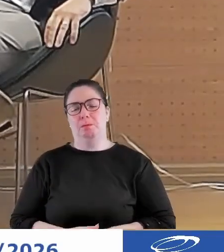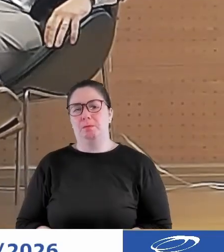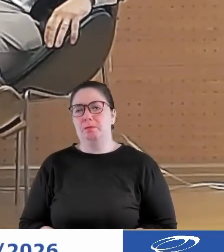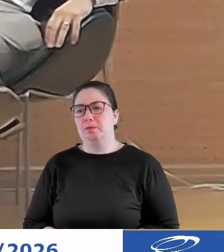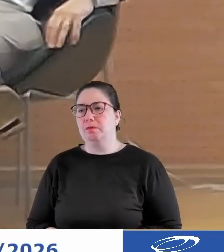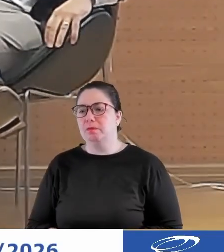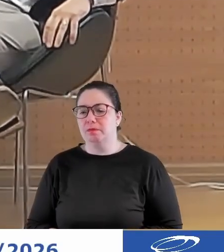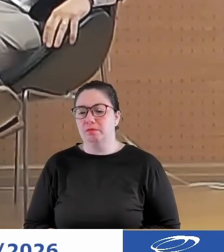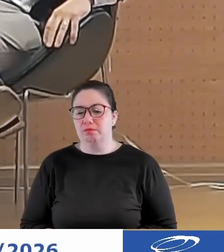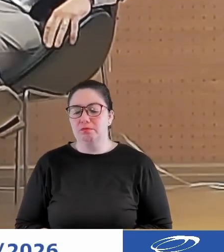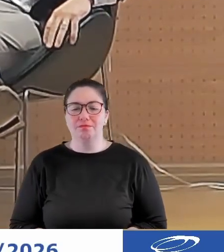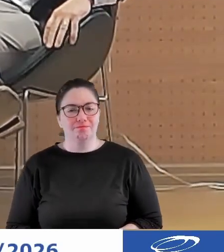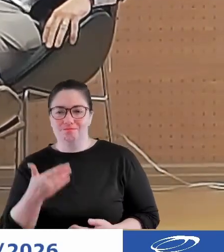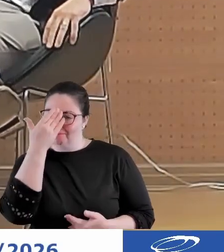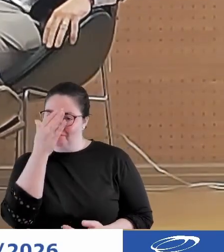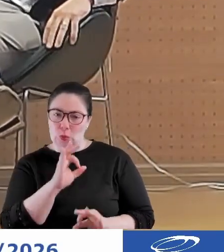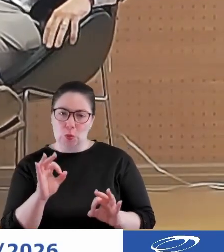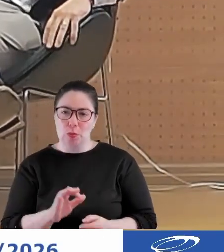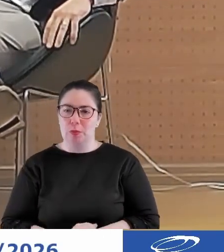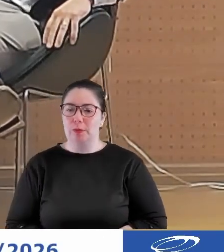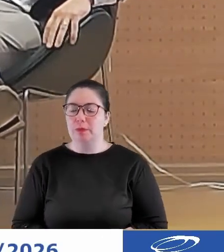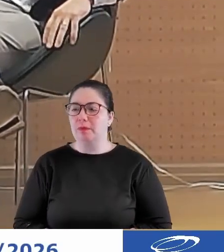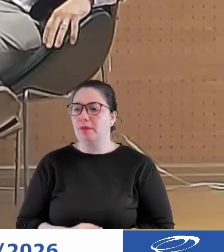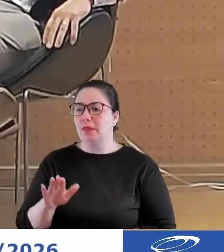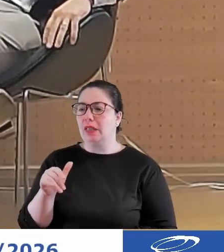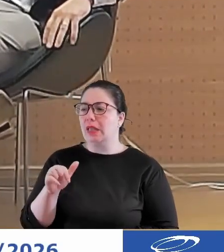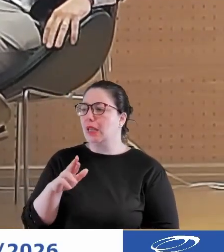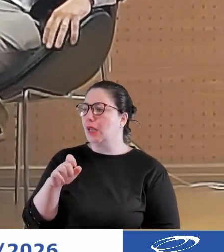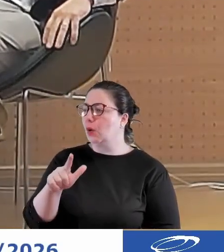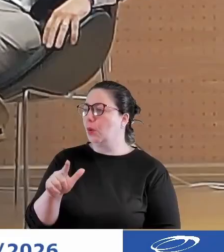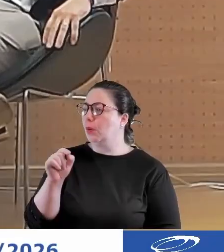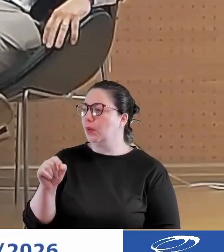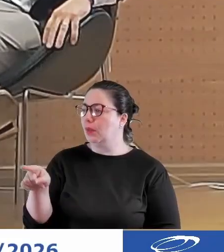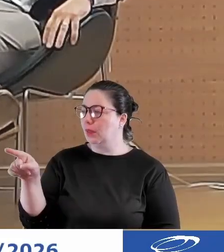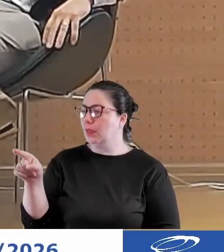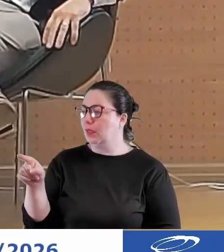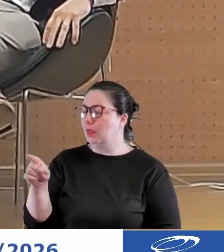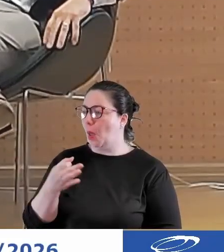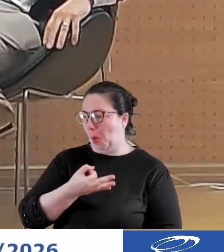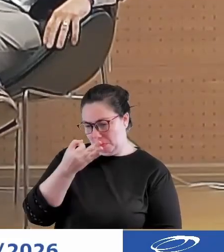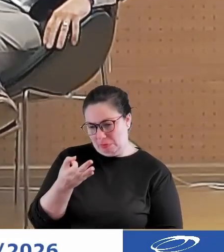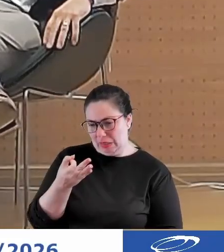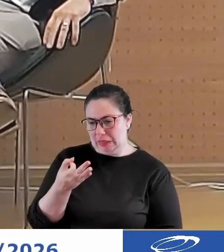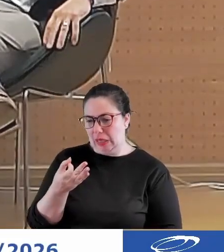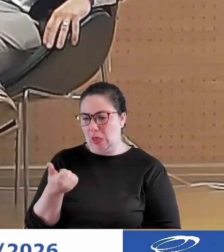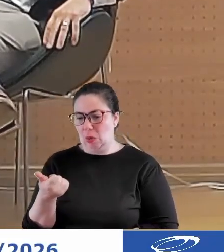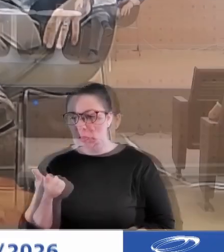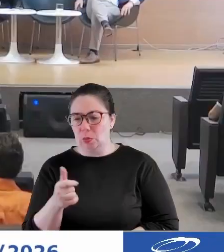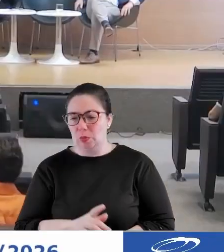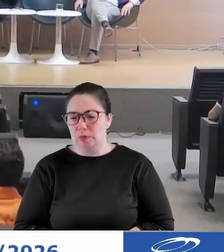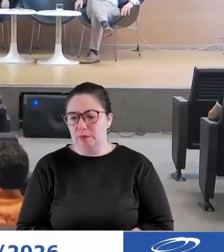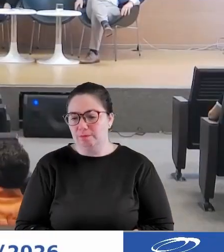Tá ótimo, obrigada. Carol, eu queria pedir para você fazer algum comentário sobre... Eu queria fazer um comentário mesmo. Assim,